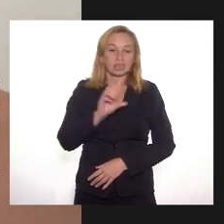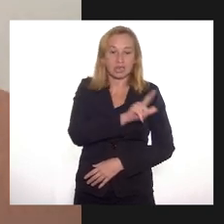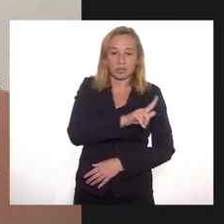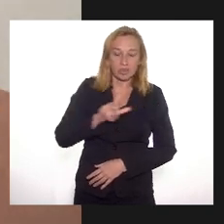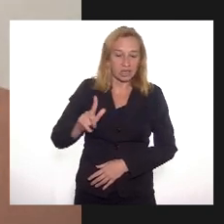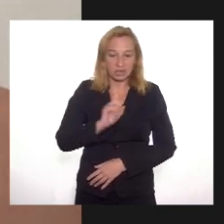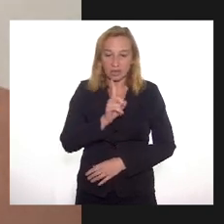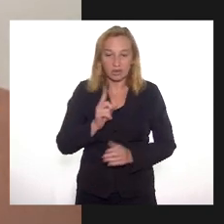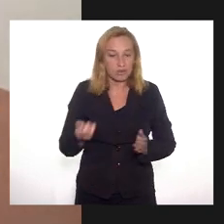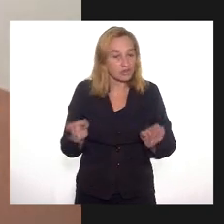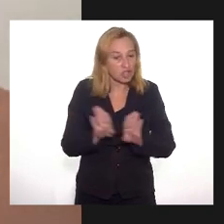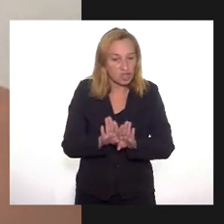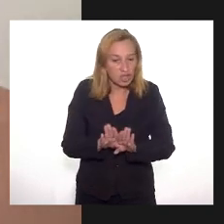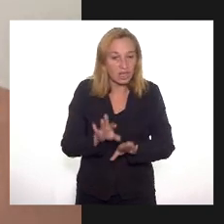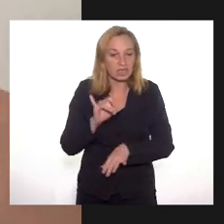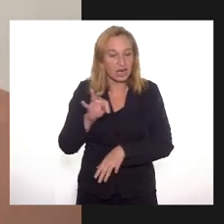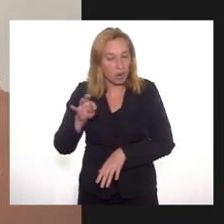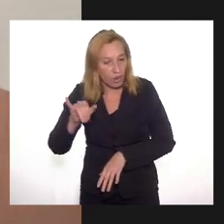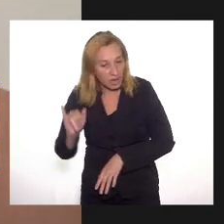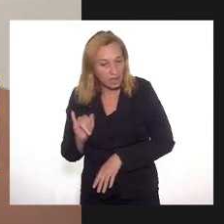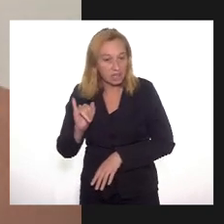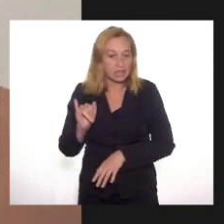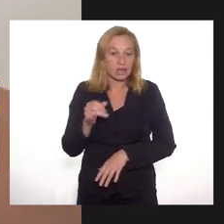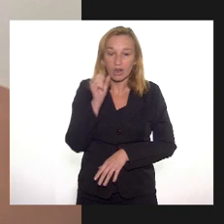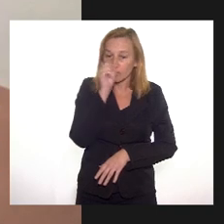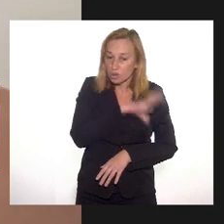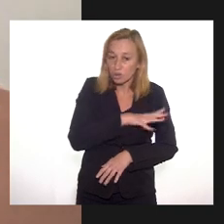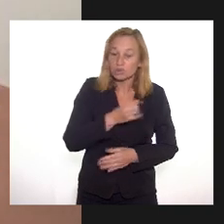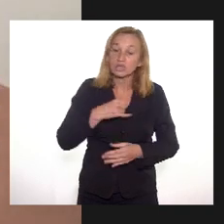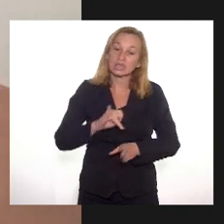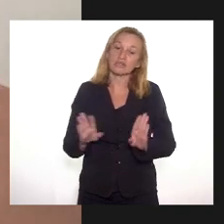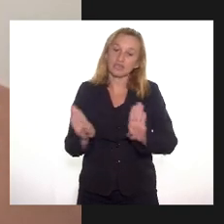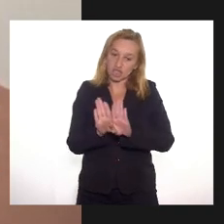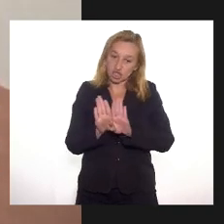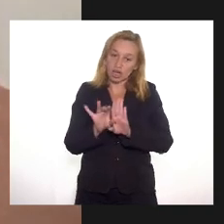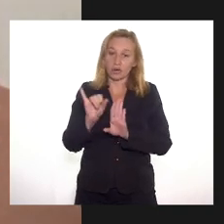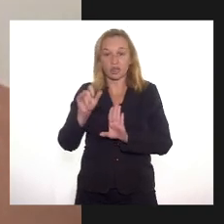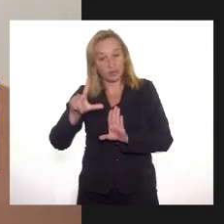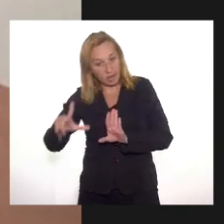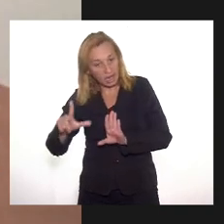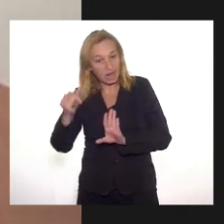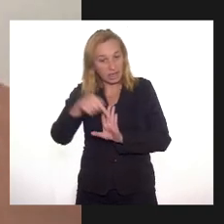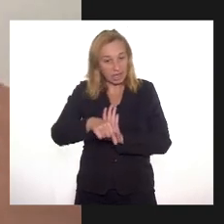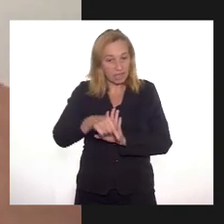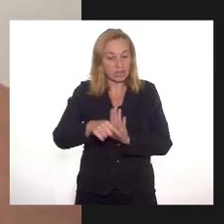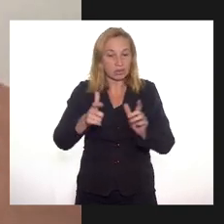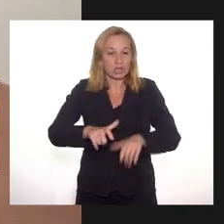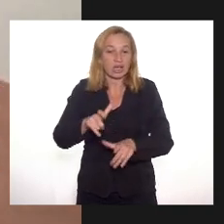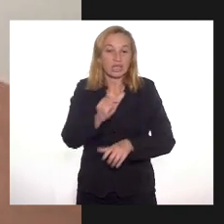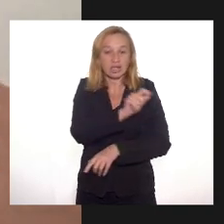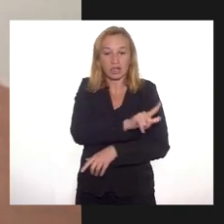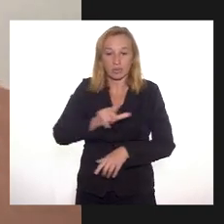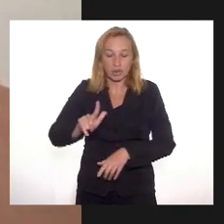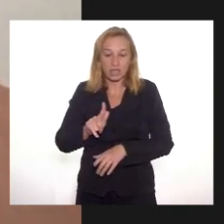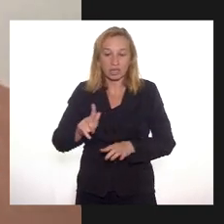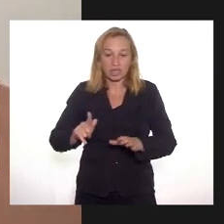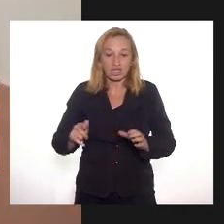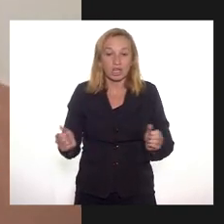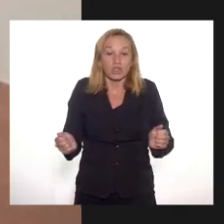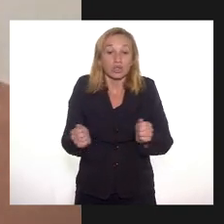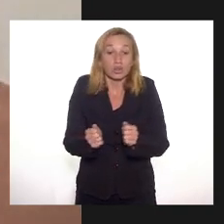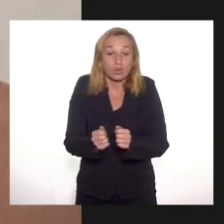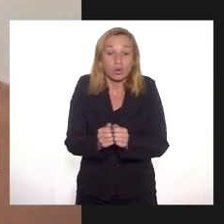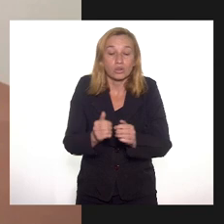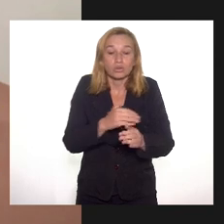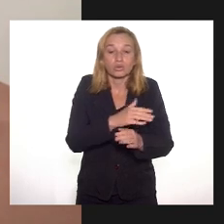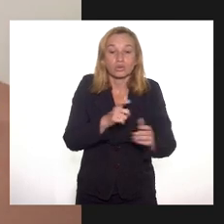tranquila, Seropédica, Itaguaí, que seria um absurdo se fechasse a IML aqui da região de Campo Grande, que pega toda uma região que